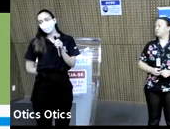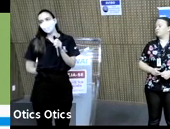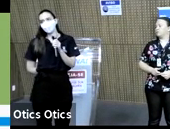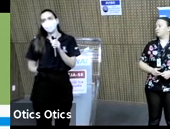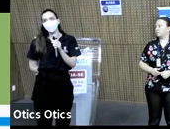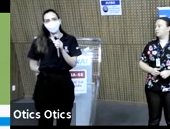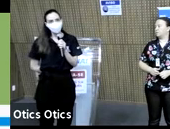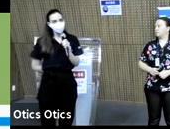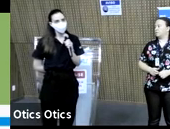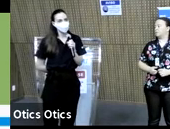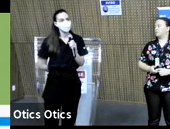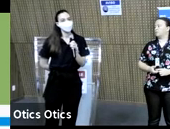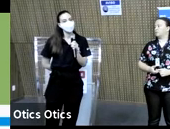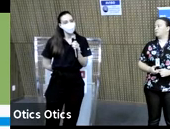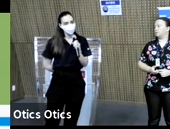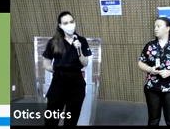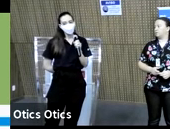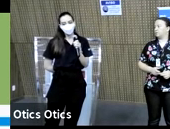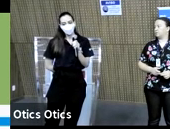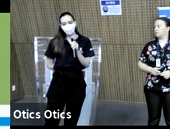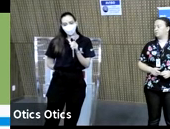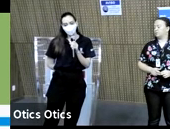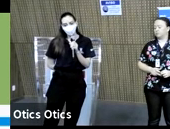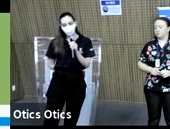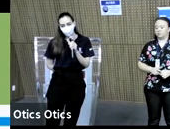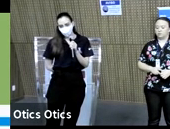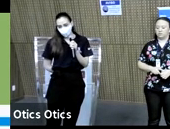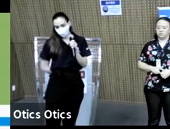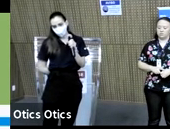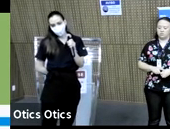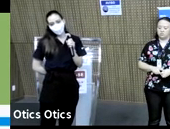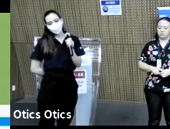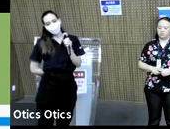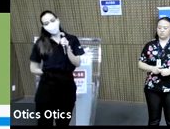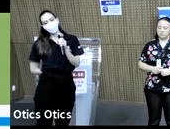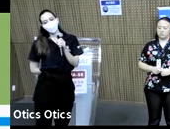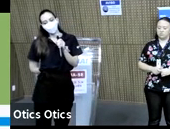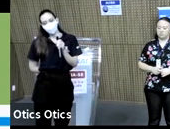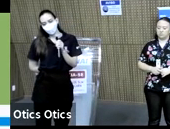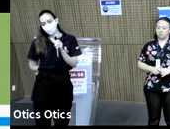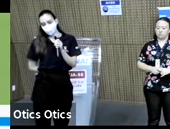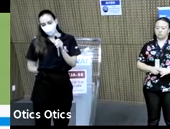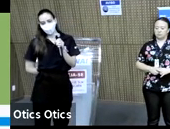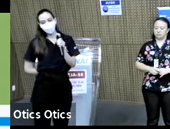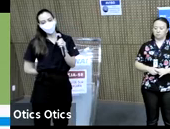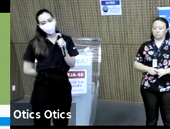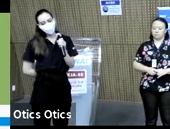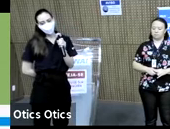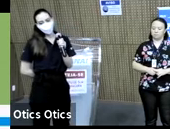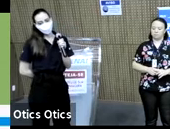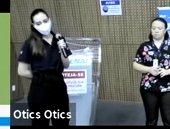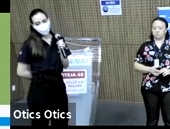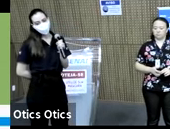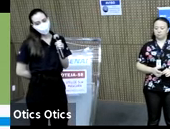obstétrica, nós temos muitas gestantes que são fora de área. Então, vocês podem perceber que nós temos uma proporção boa